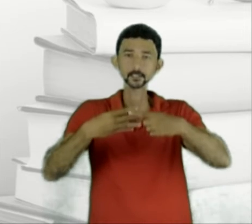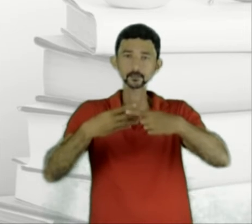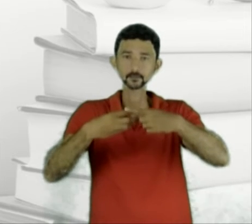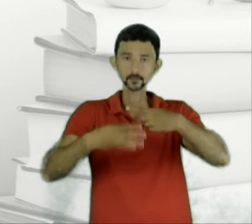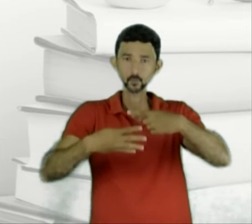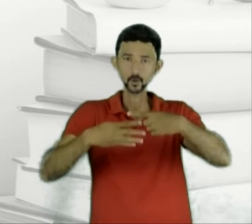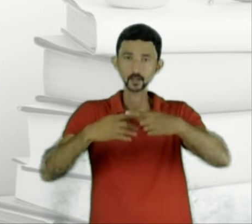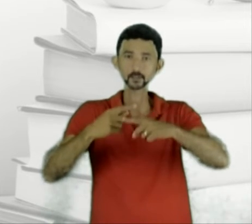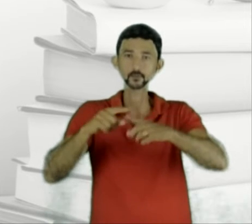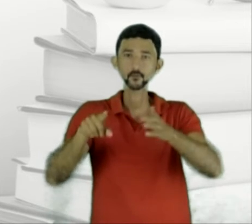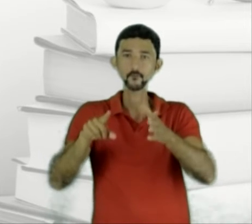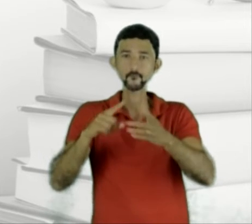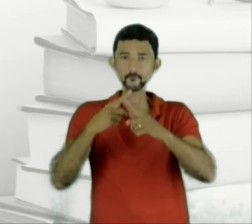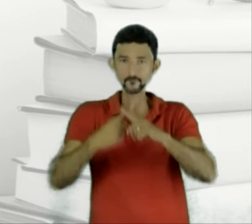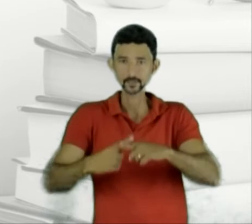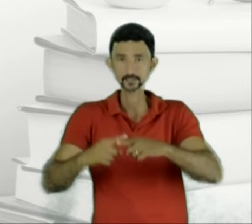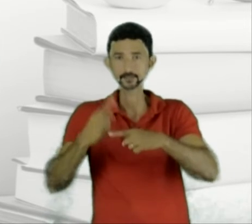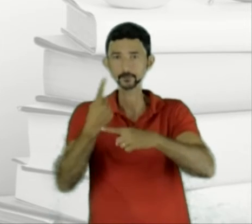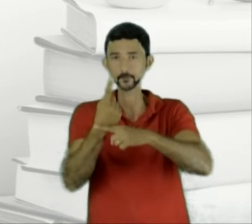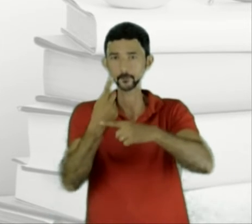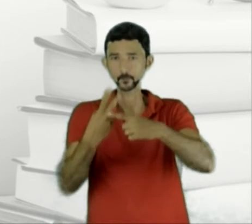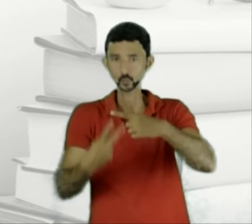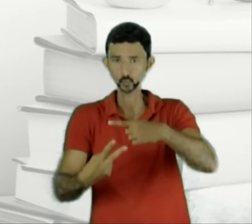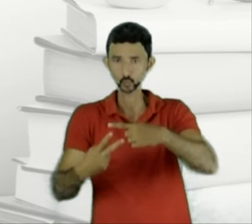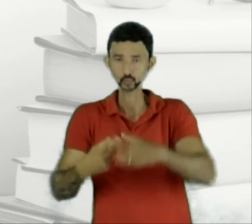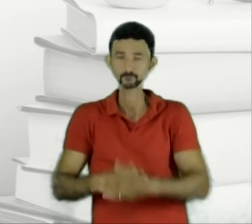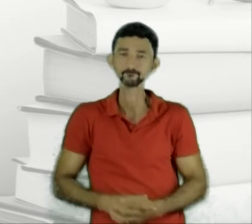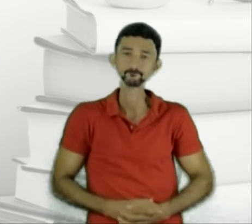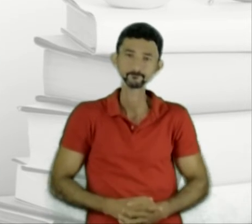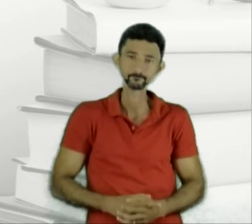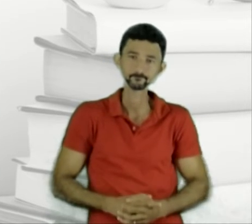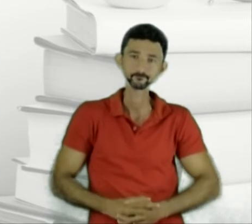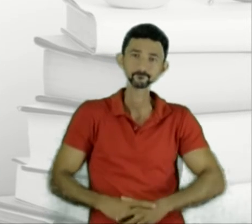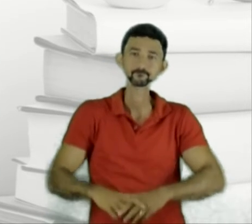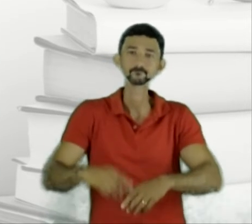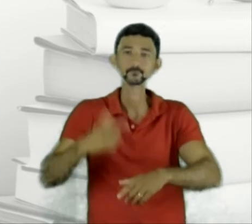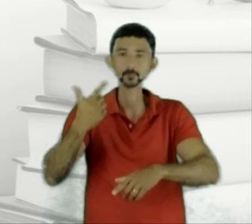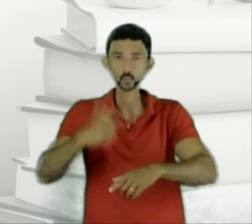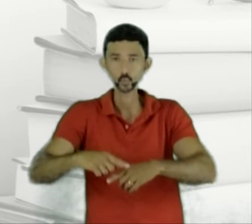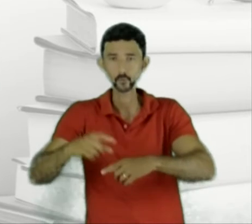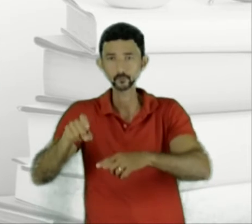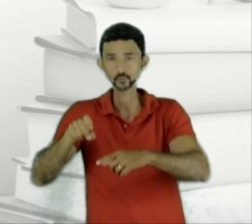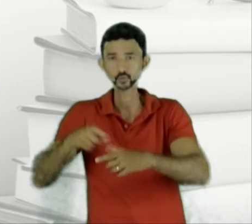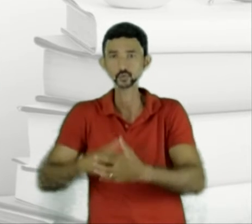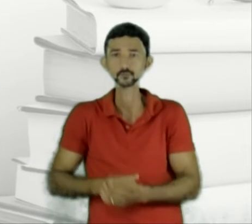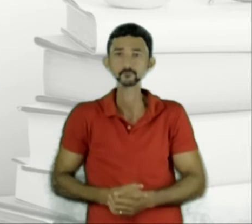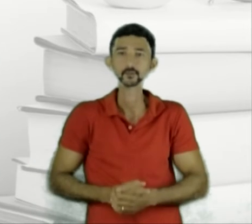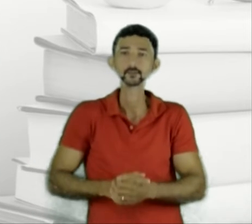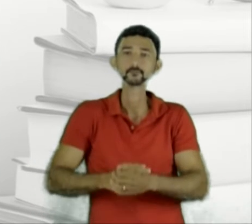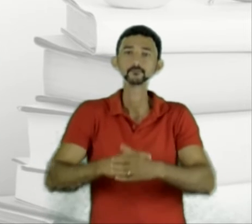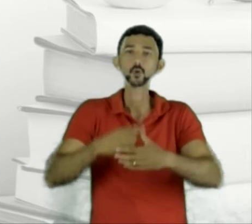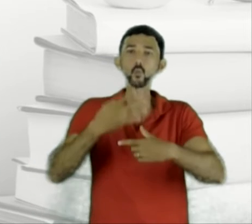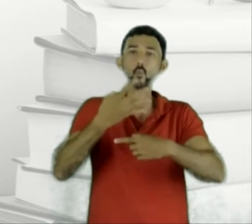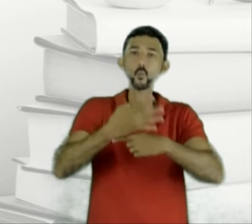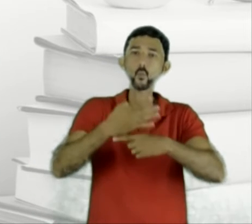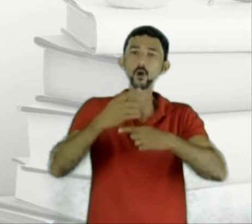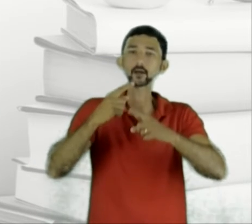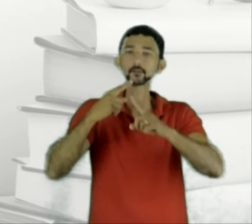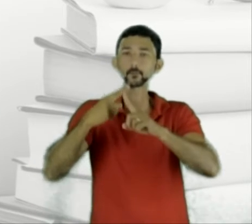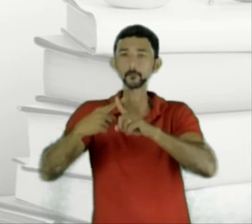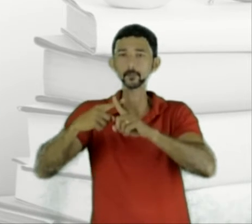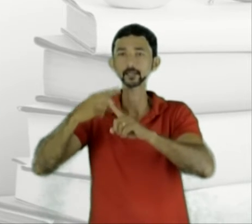3 oitavos. Aí, x à quarta vezes x ao cubo, repete o x e faz a adição. 4 mais